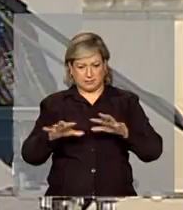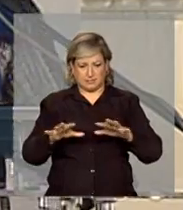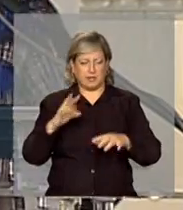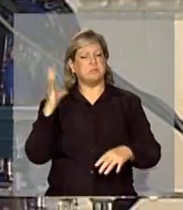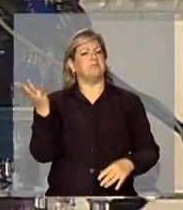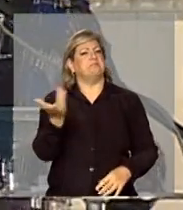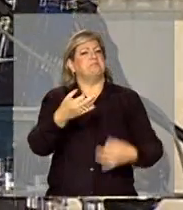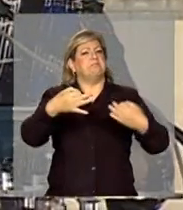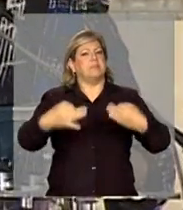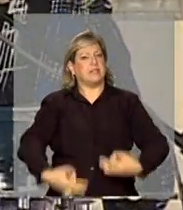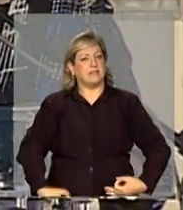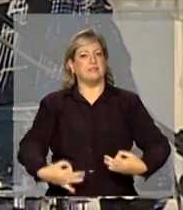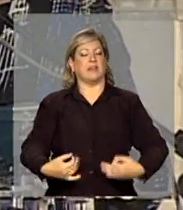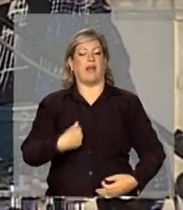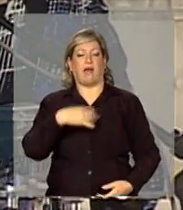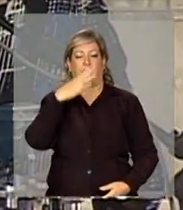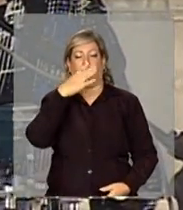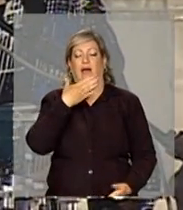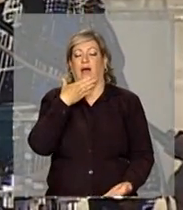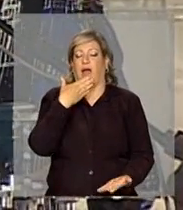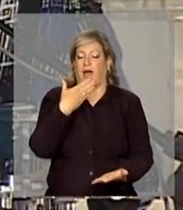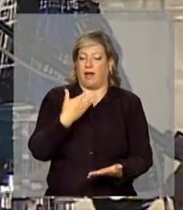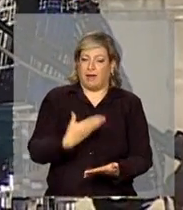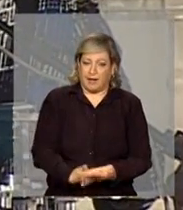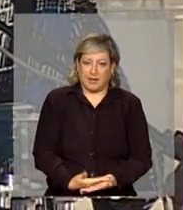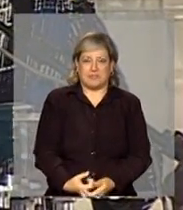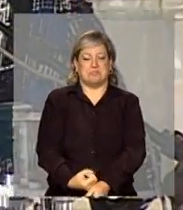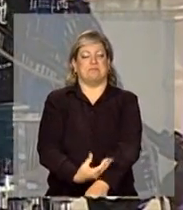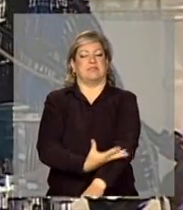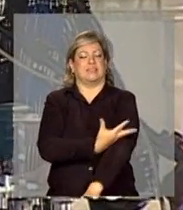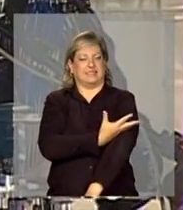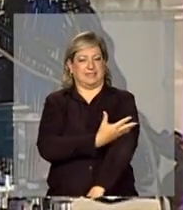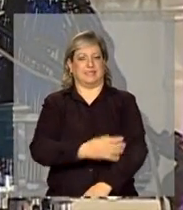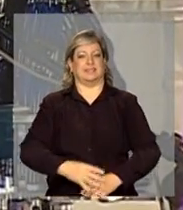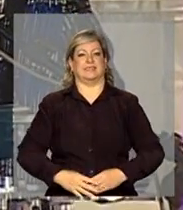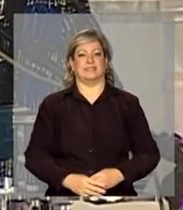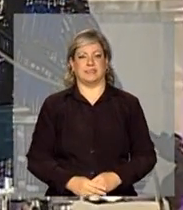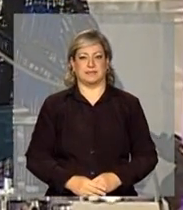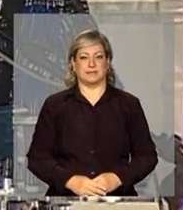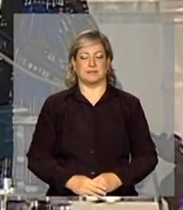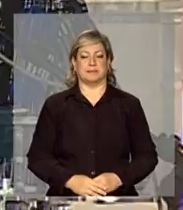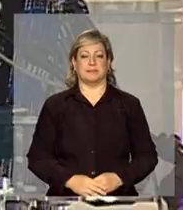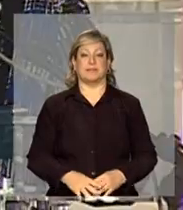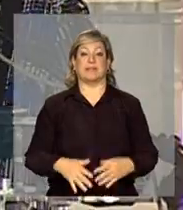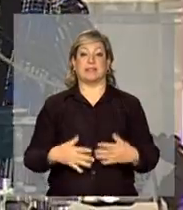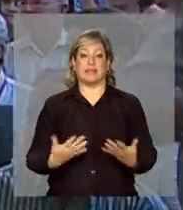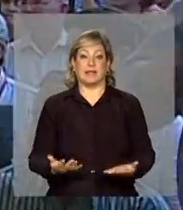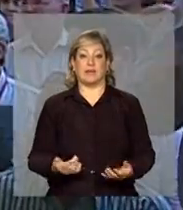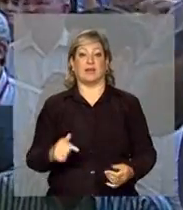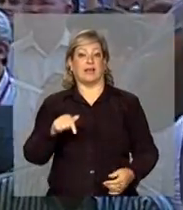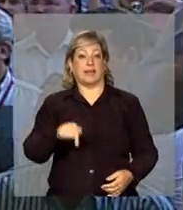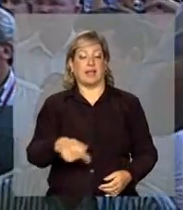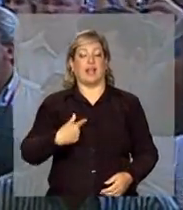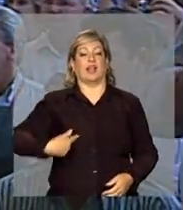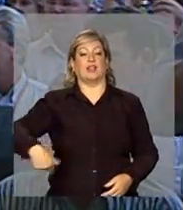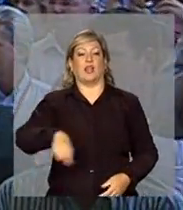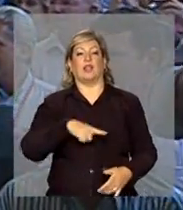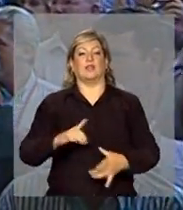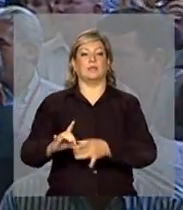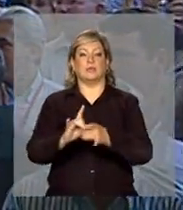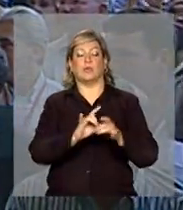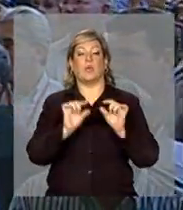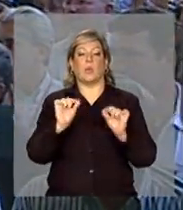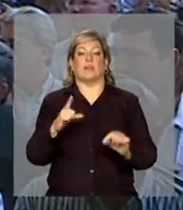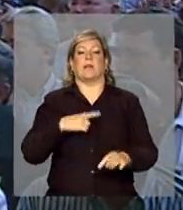mexendo. Eu fiquei, de fato, emocionada. Então, aqui nós conjugamos o que há